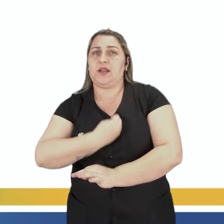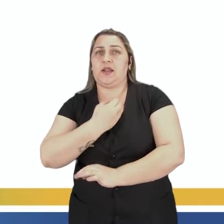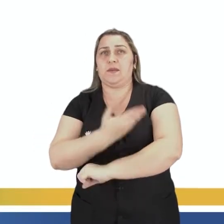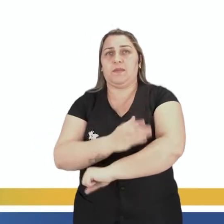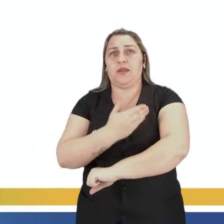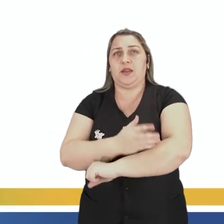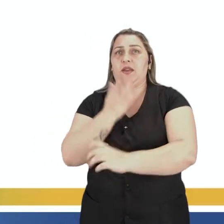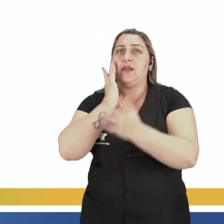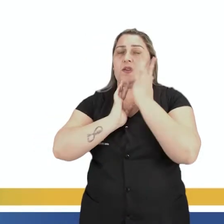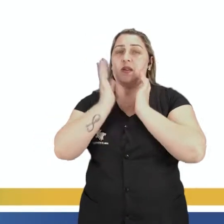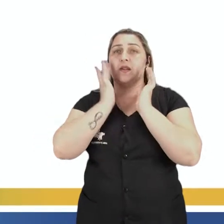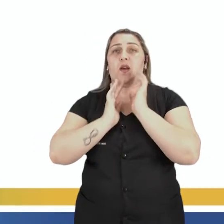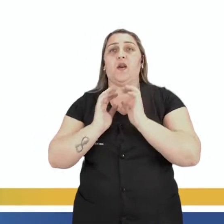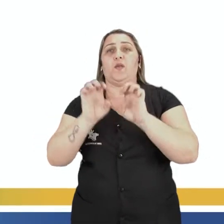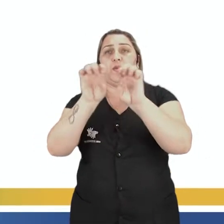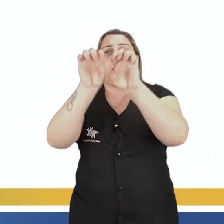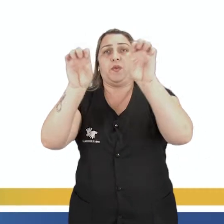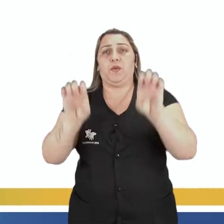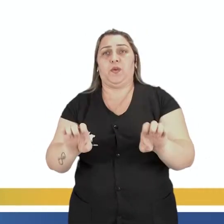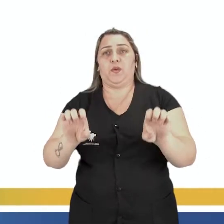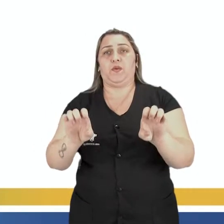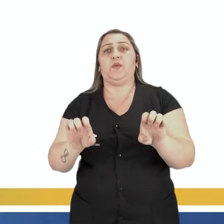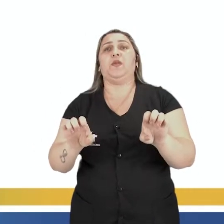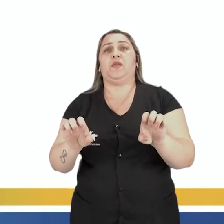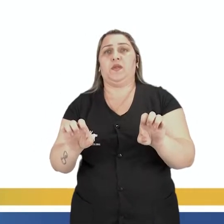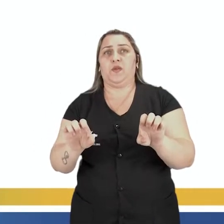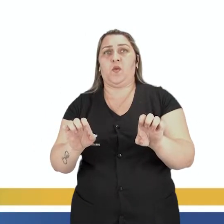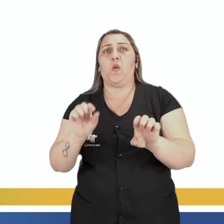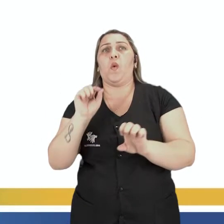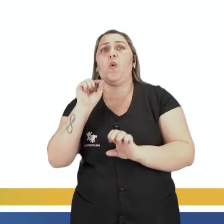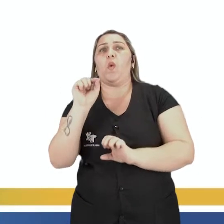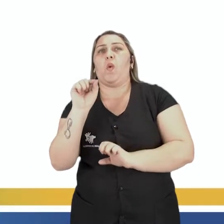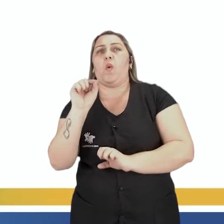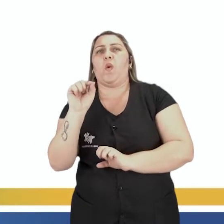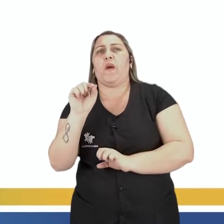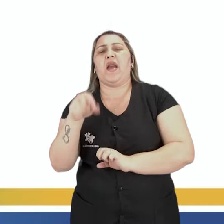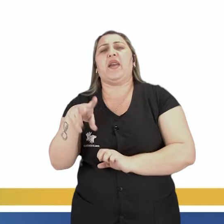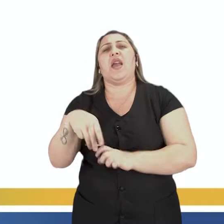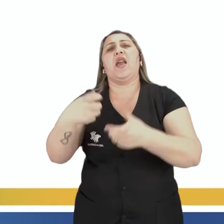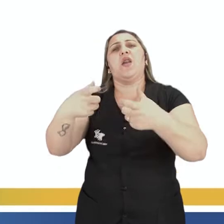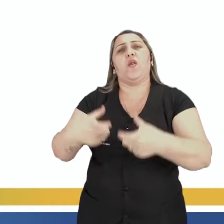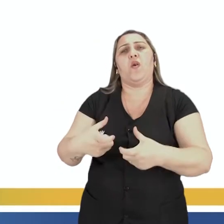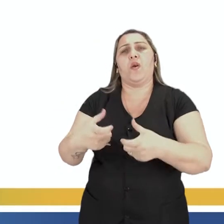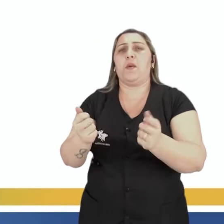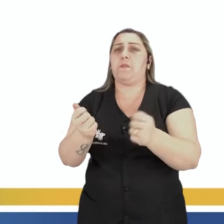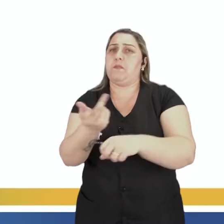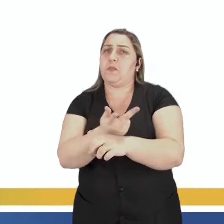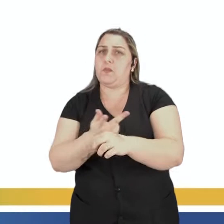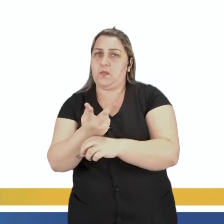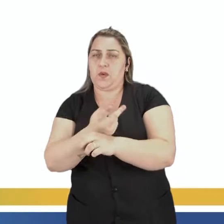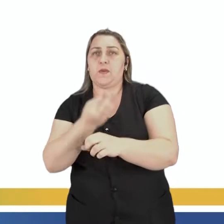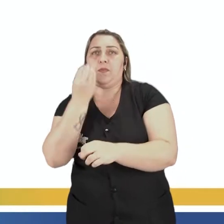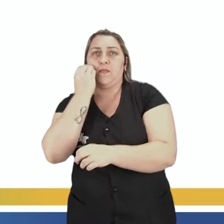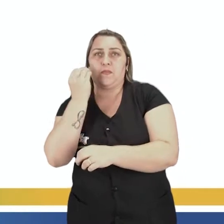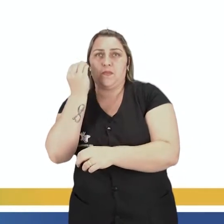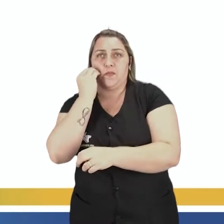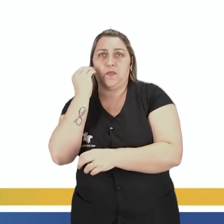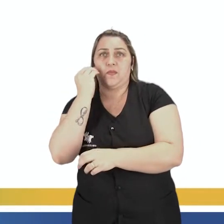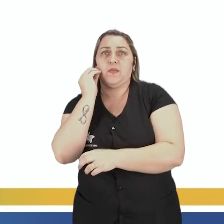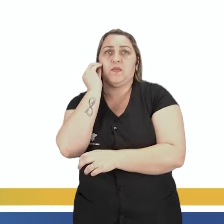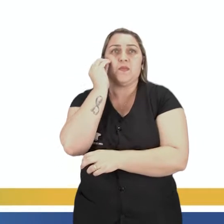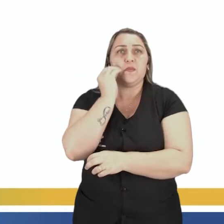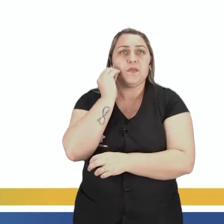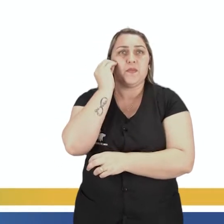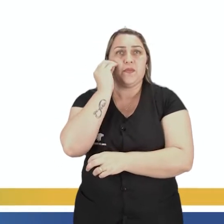prática teatral, onde estruturas operacionais como o que, quem, onde, procuram possibilitar a experiência